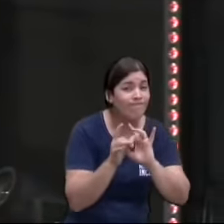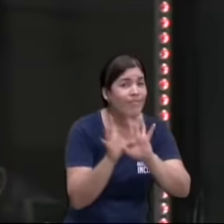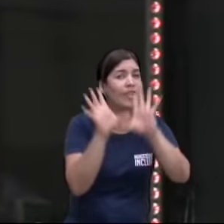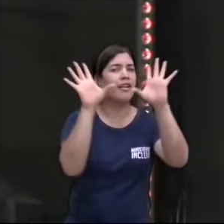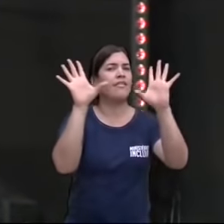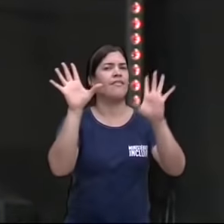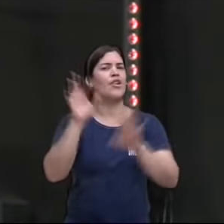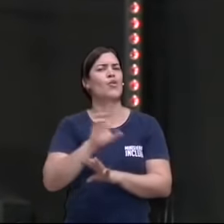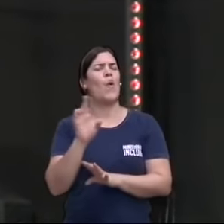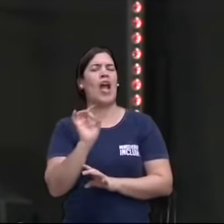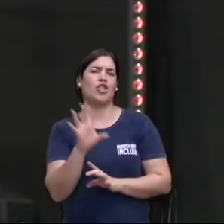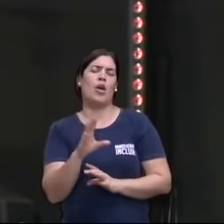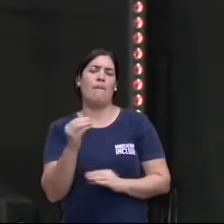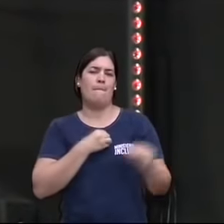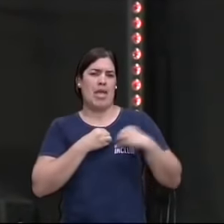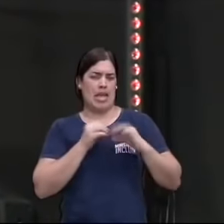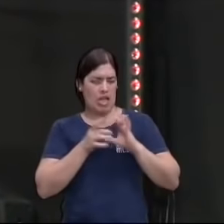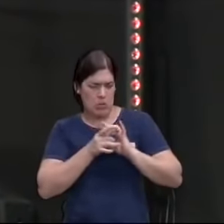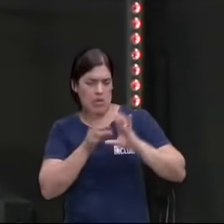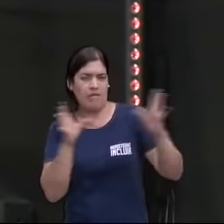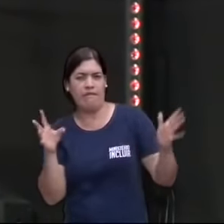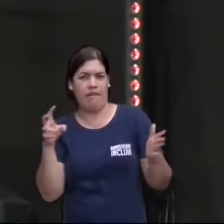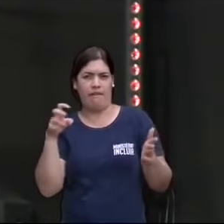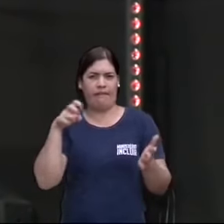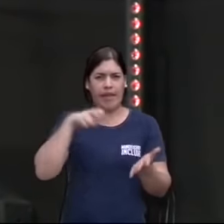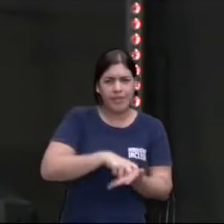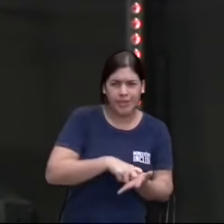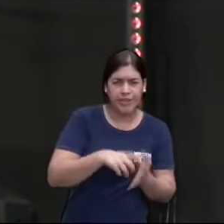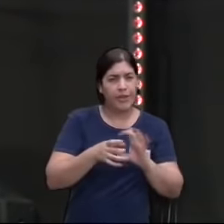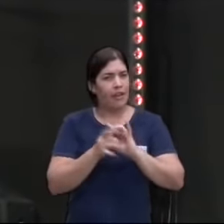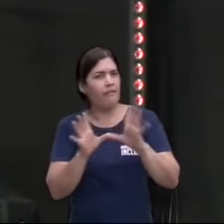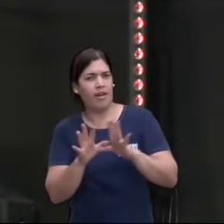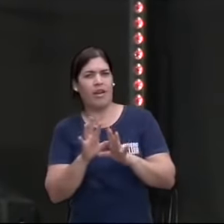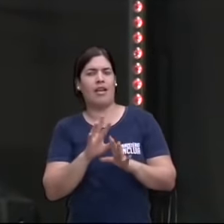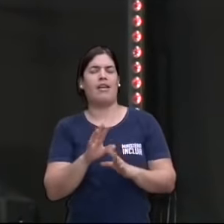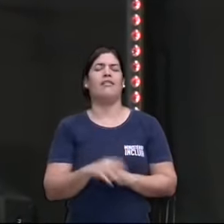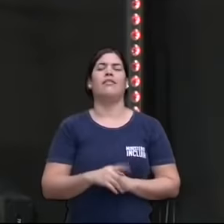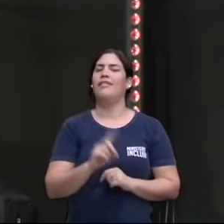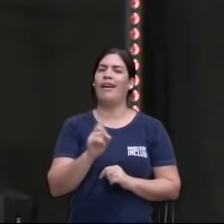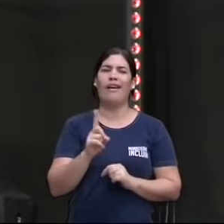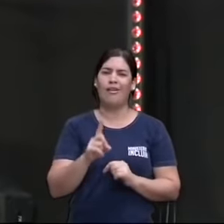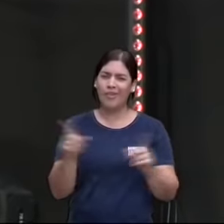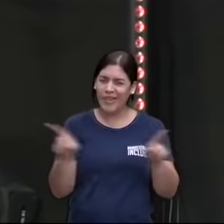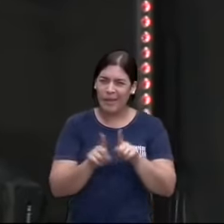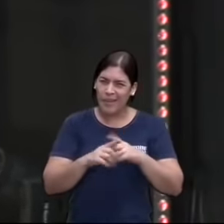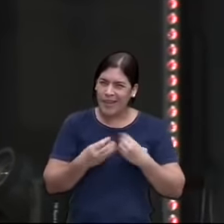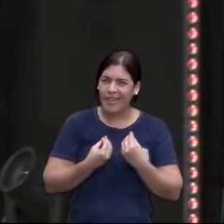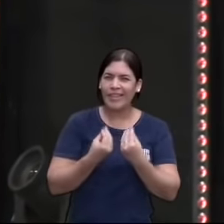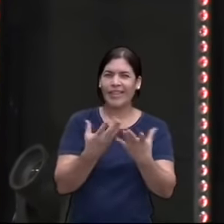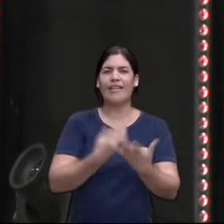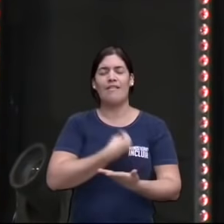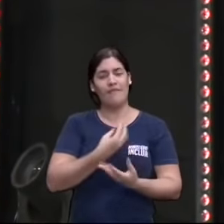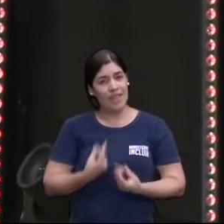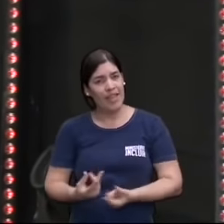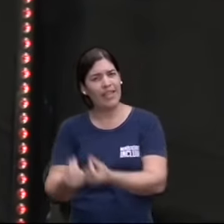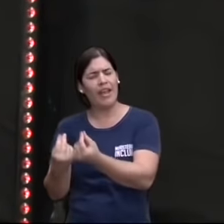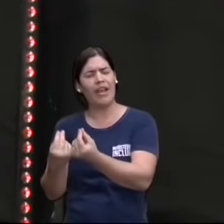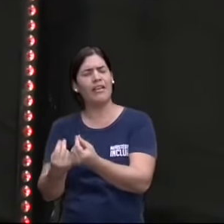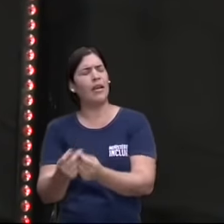consequências do pecado, nos libertar do pecado, para que a gente tenha vida eterna. Pastor, como que é